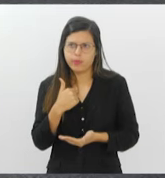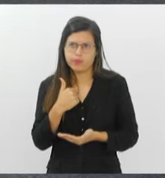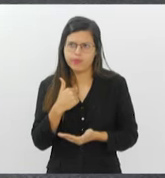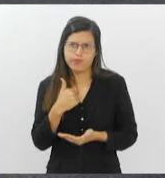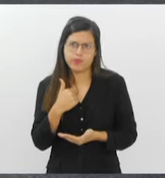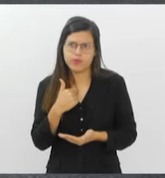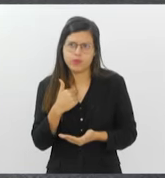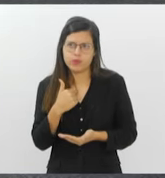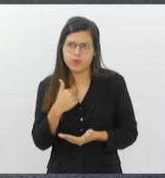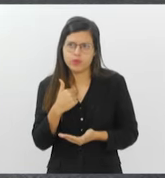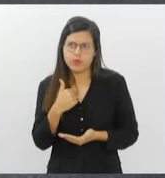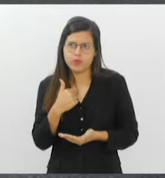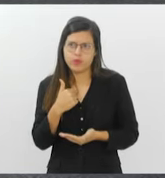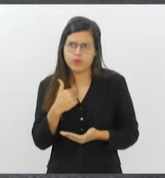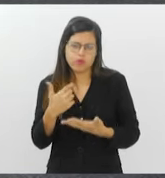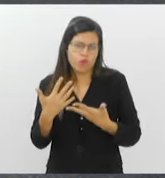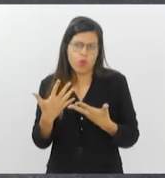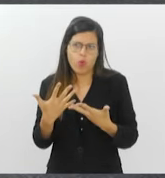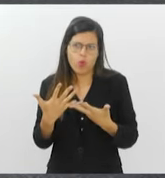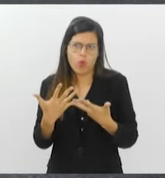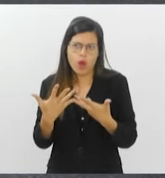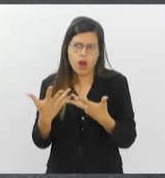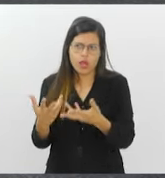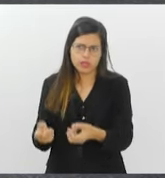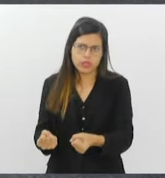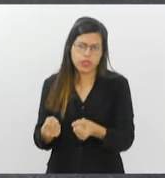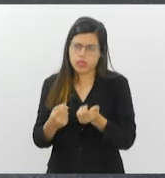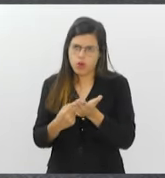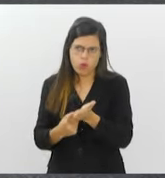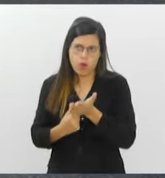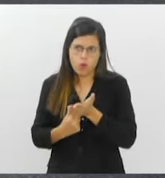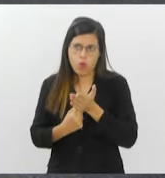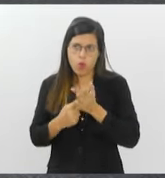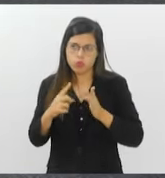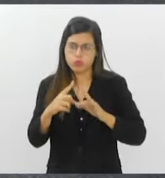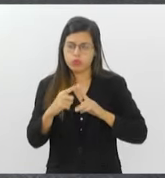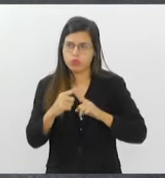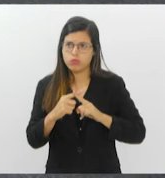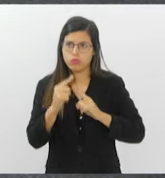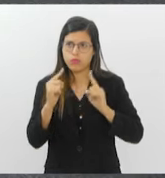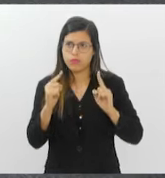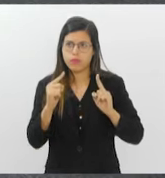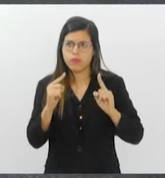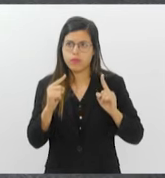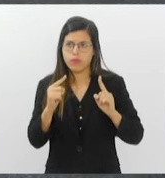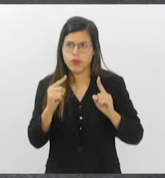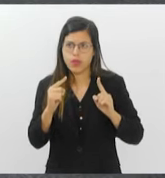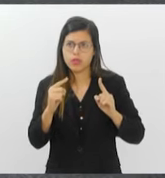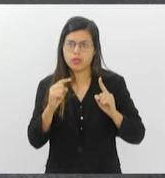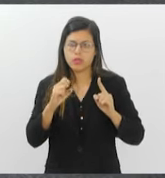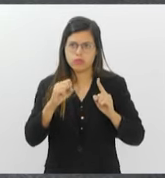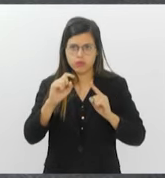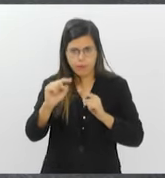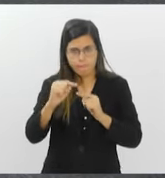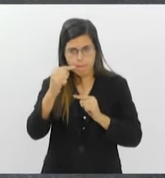me insubordinar em relação ao acordo. Mas, passada essa